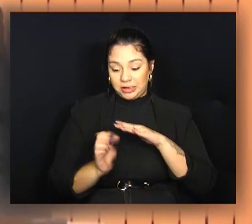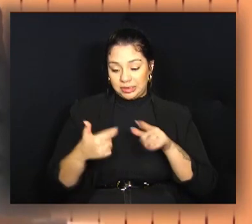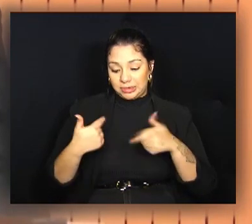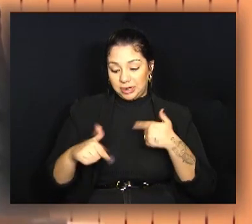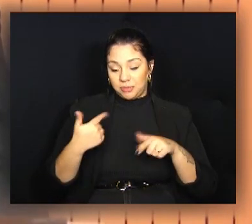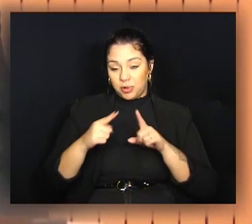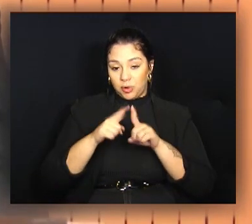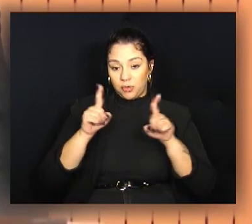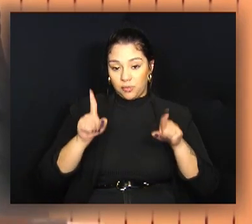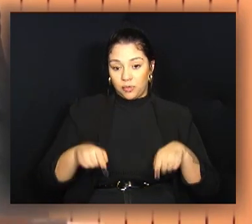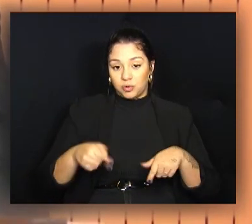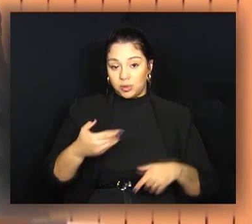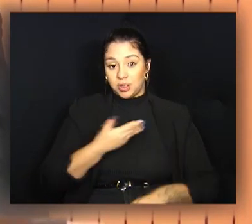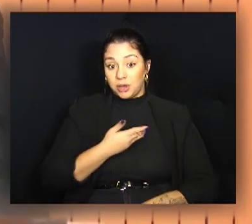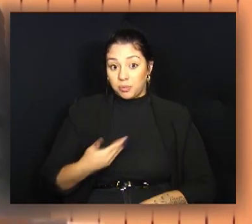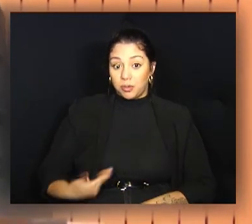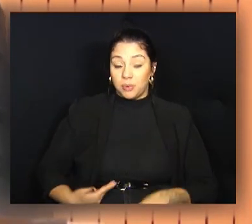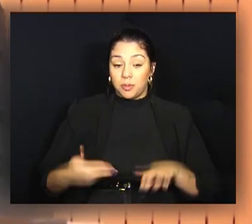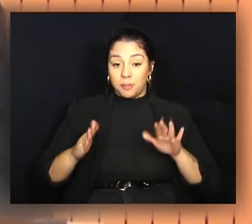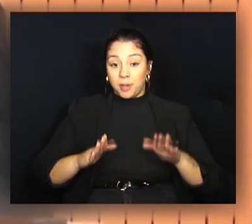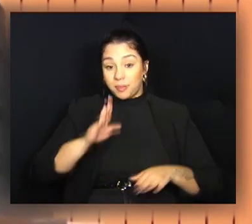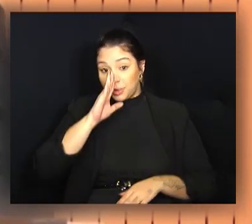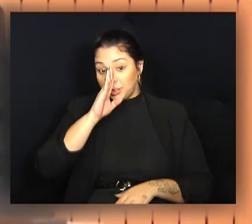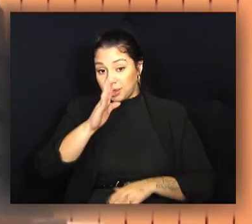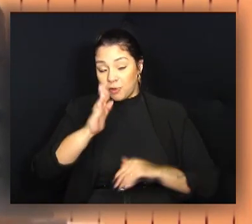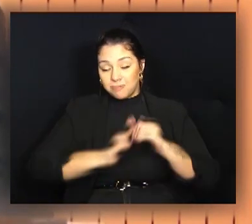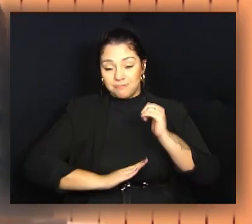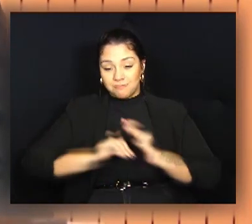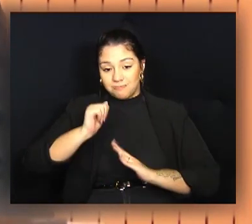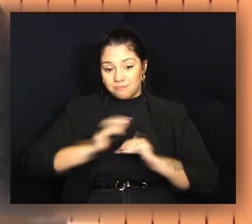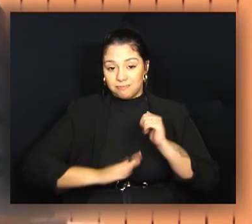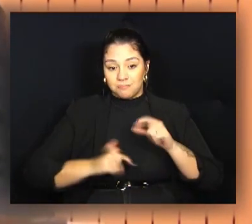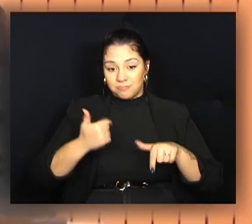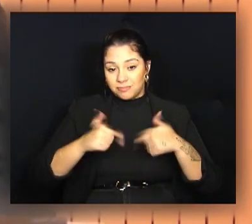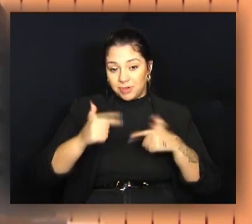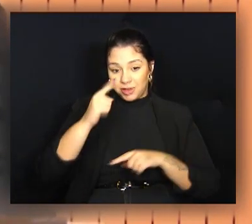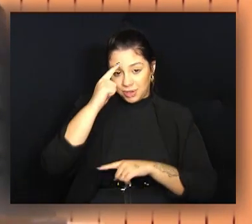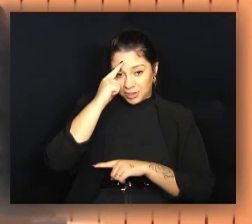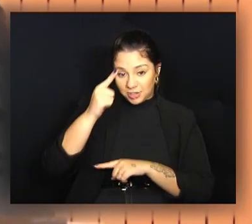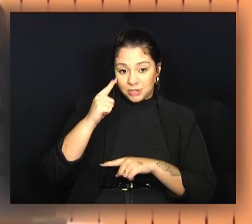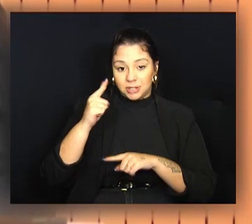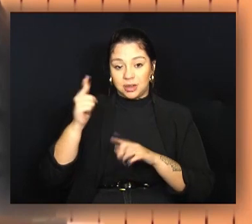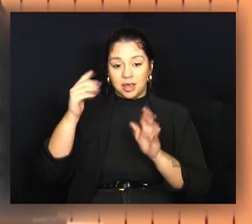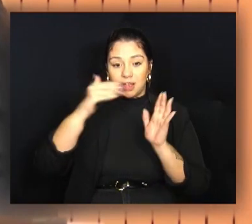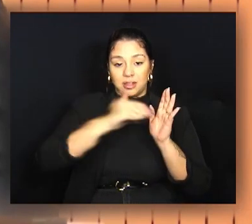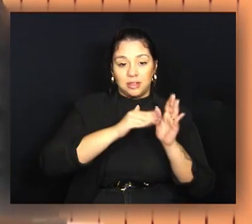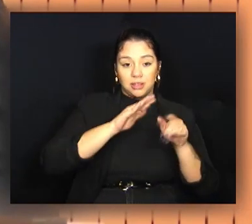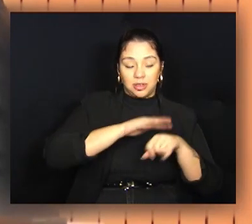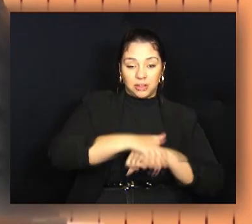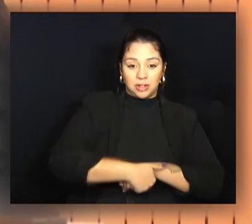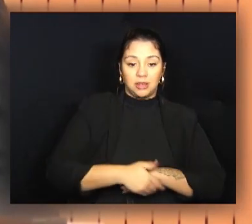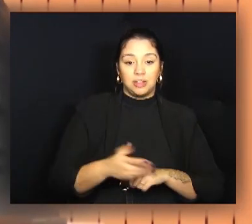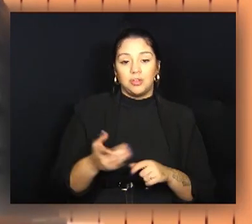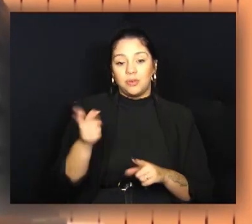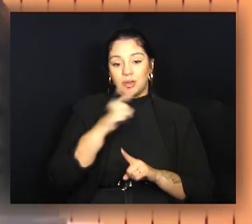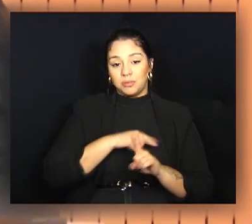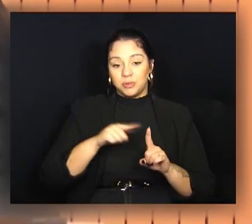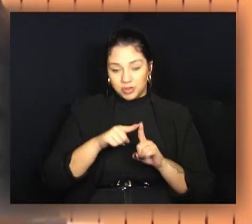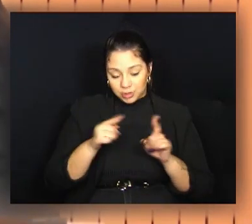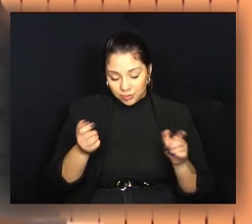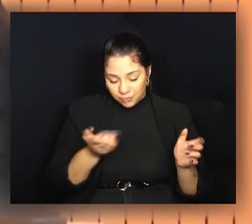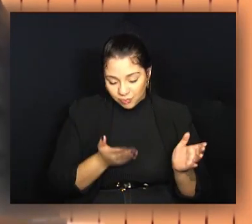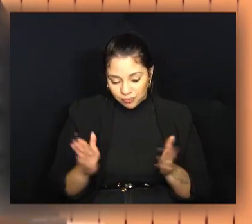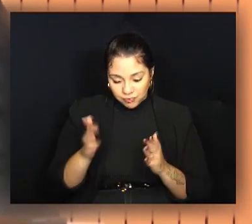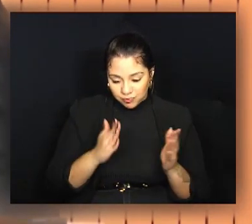funcionários públicos, mas principalmente como atores que trabalham dia e noite em prol da produção agropecuária, em prol